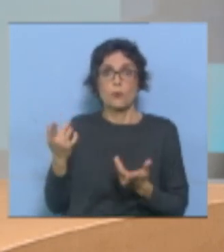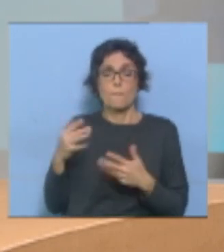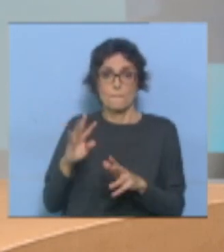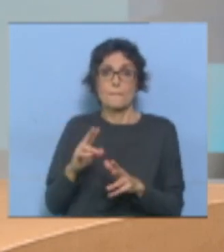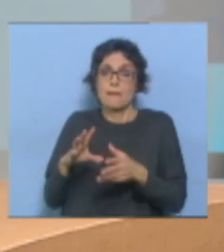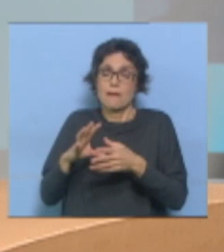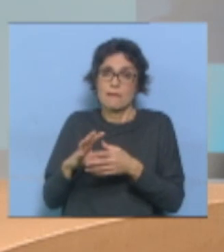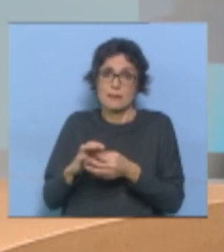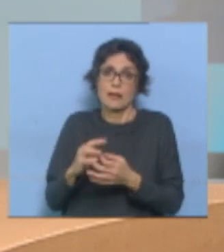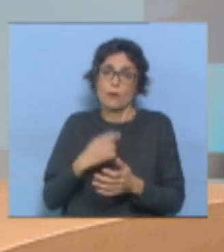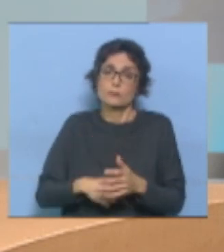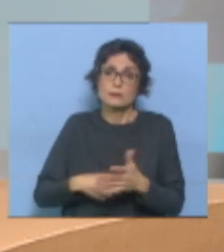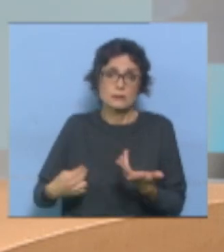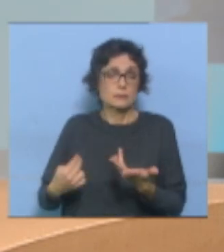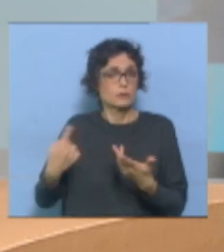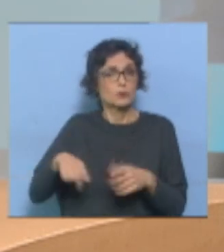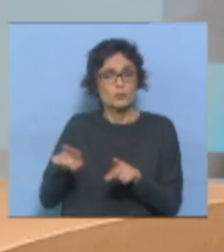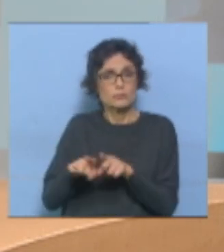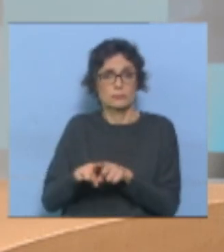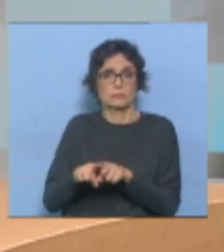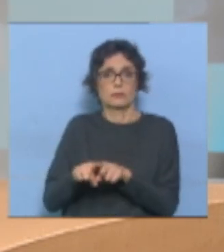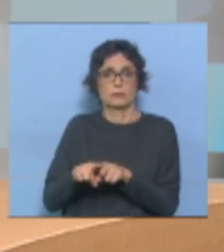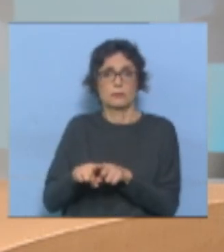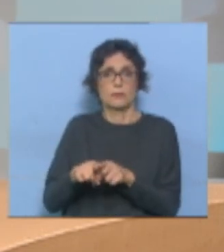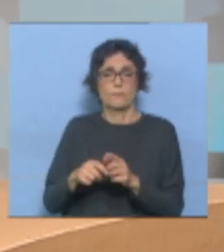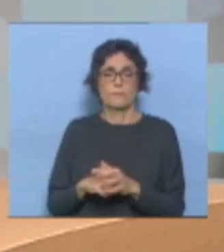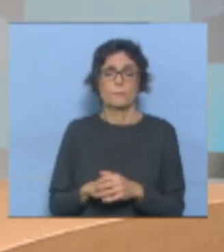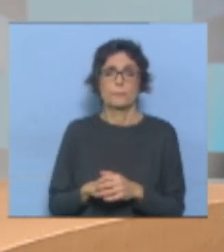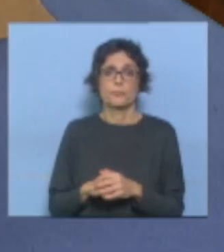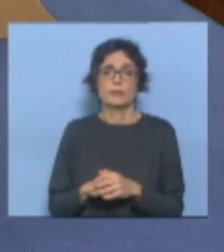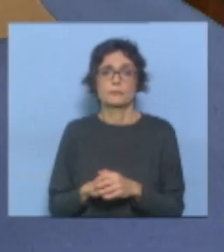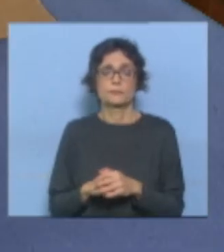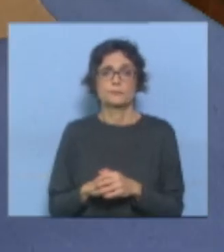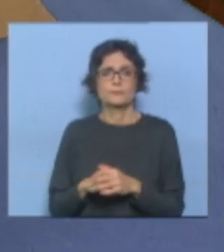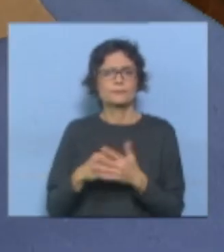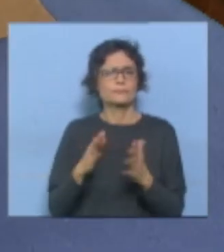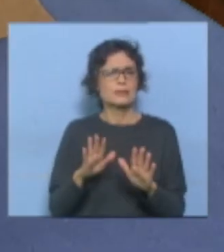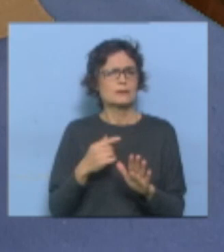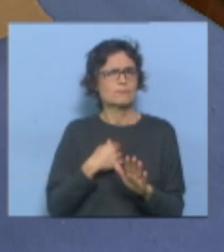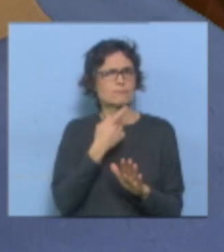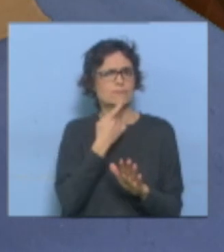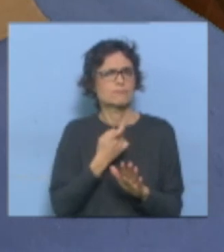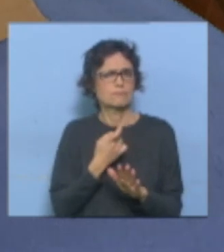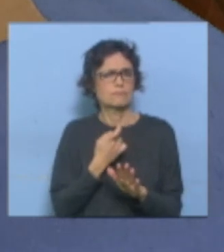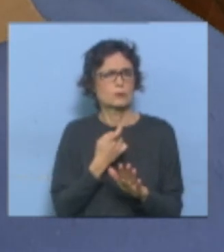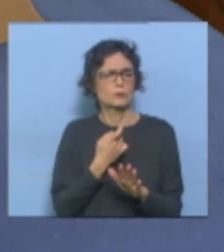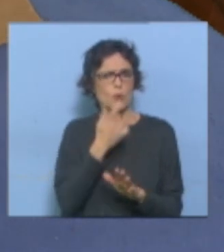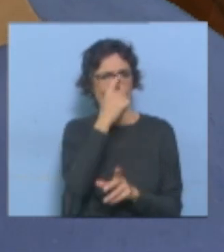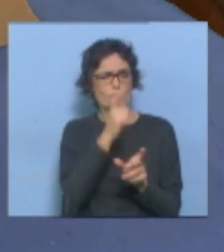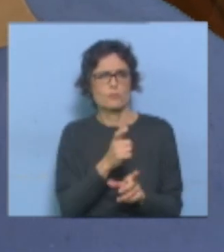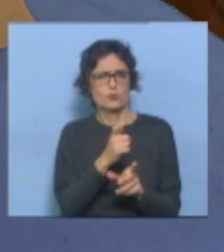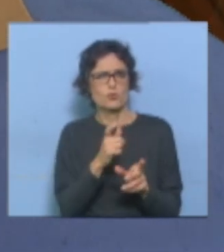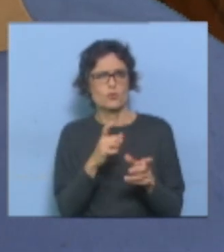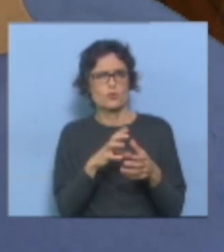cristãos e comungamos da mesma atenção. Mas para os profissionais de